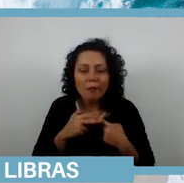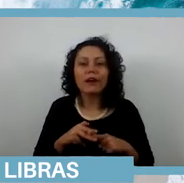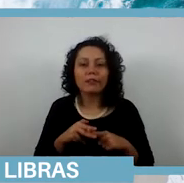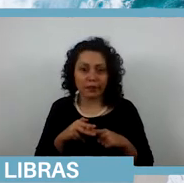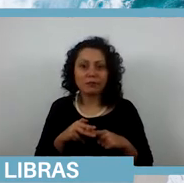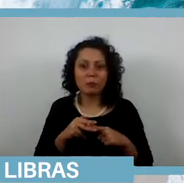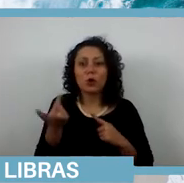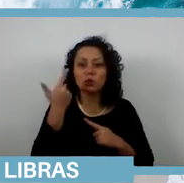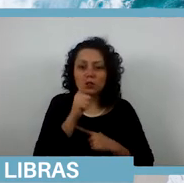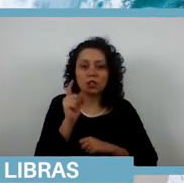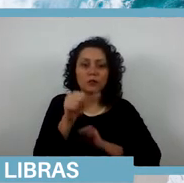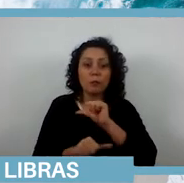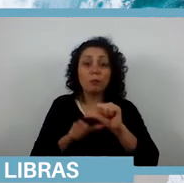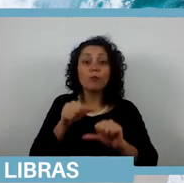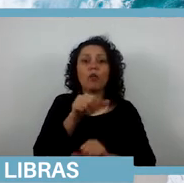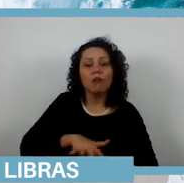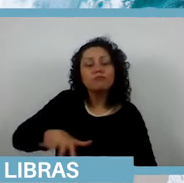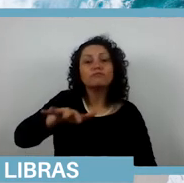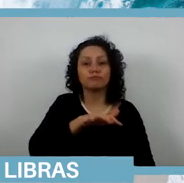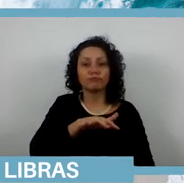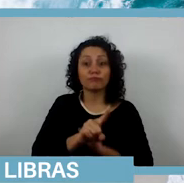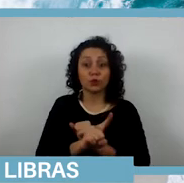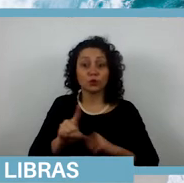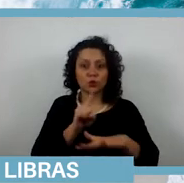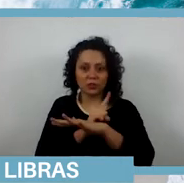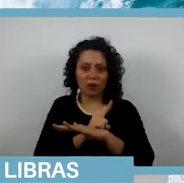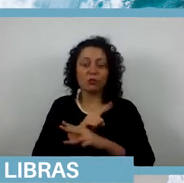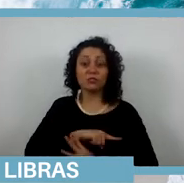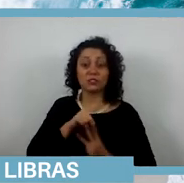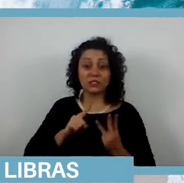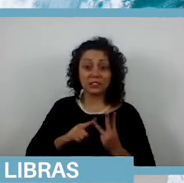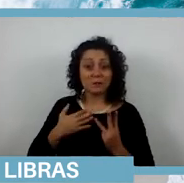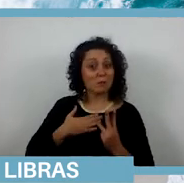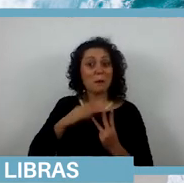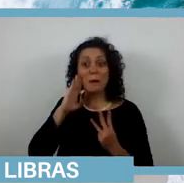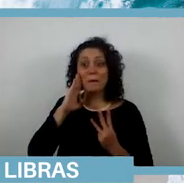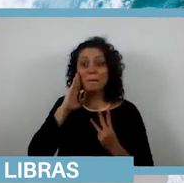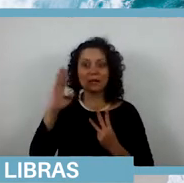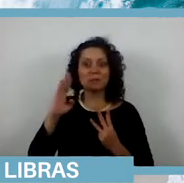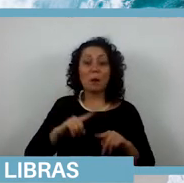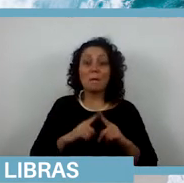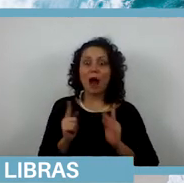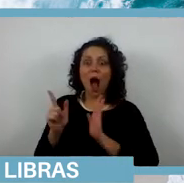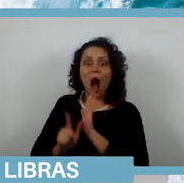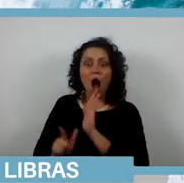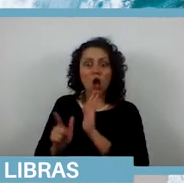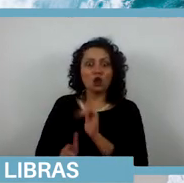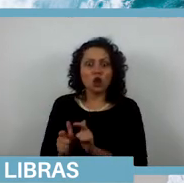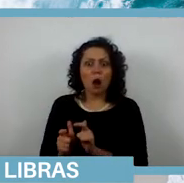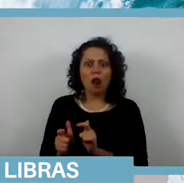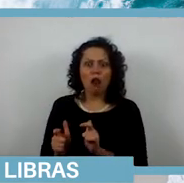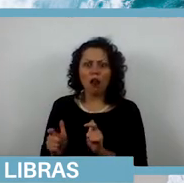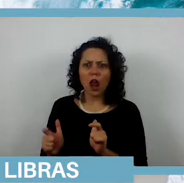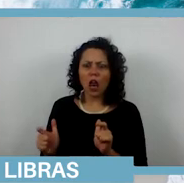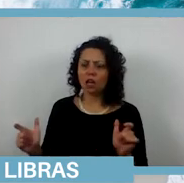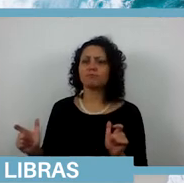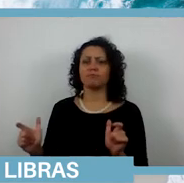mudanças em prática né então desde o início tinha esses três pilares mas a loja começou a crescer muito rápido porque eu comecei a